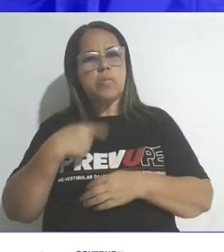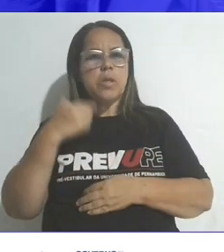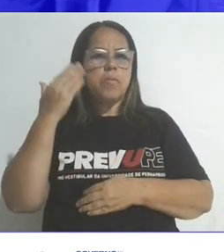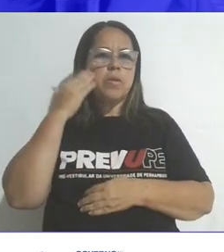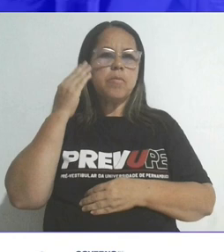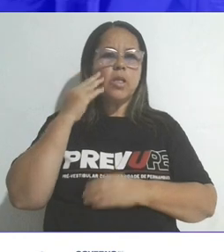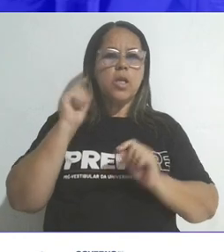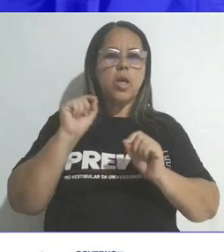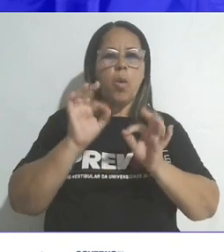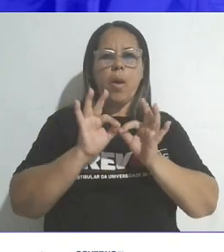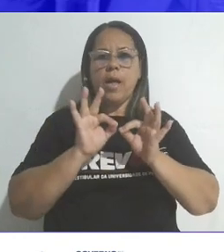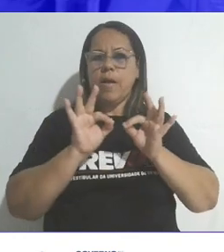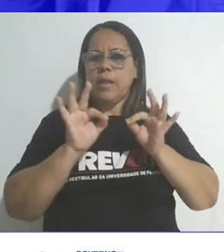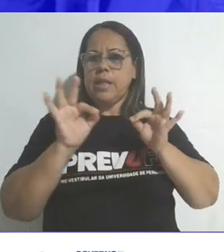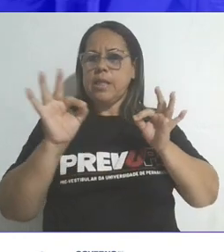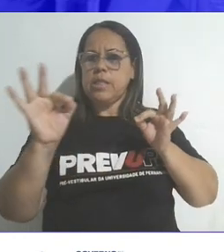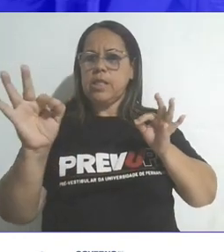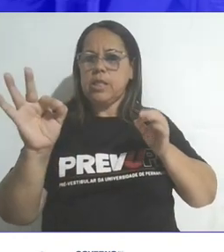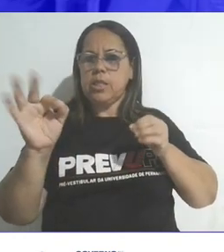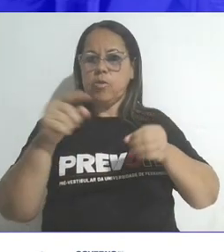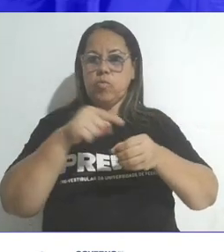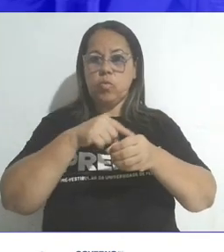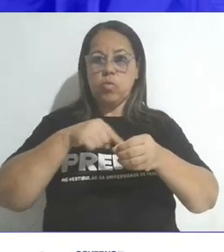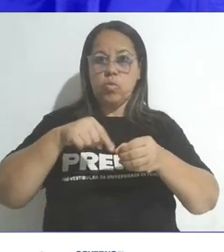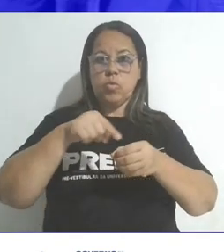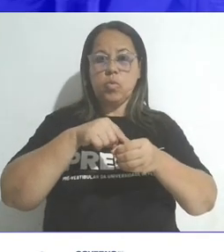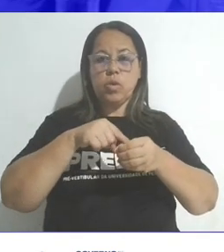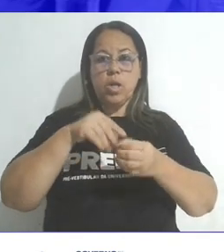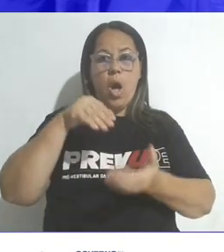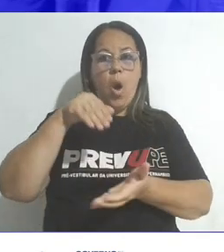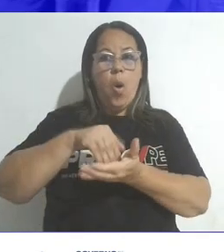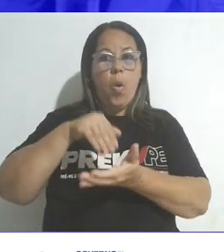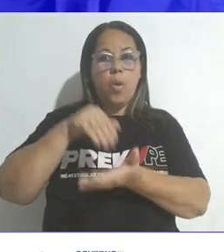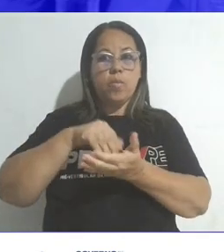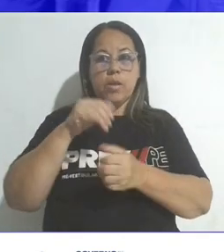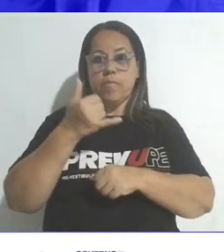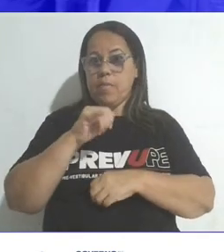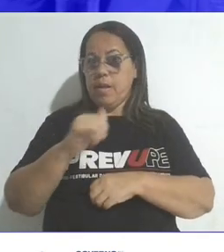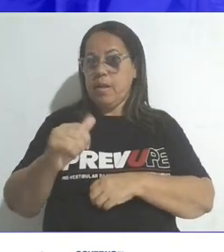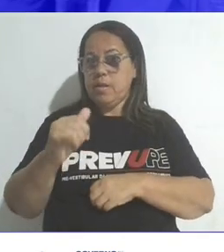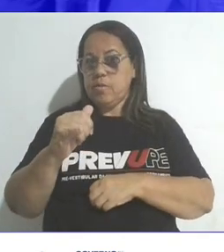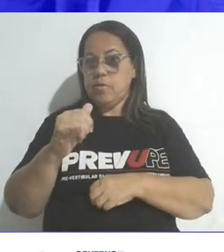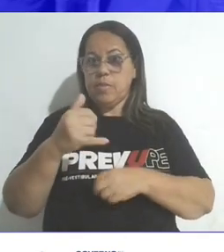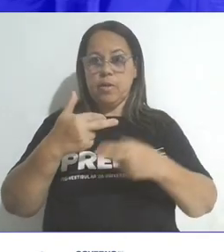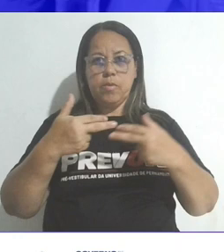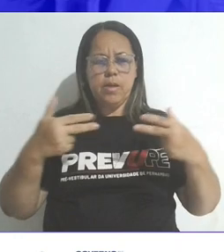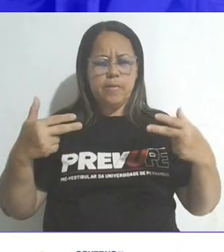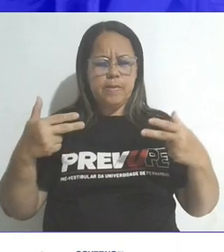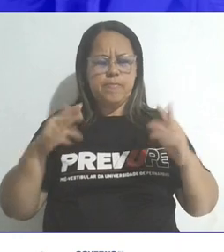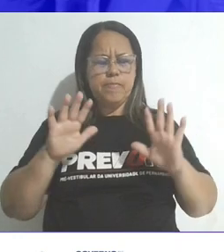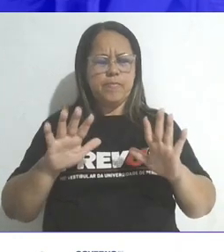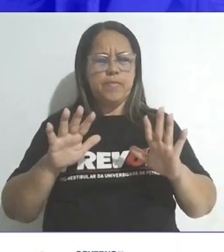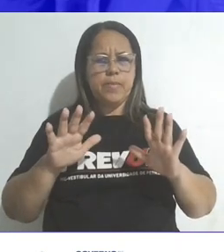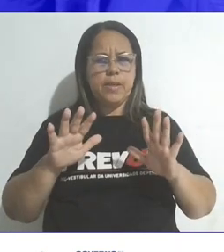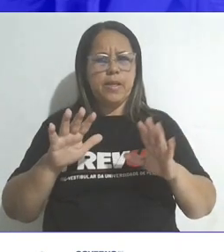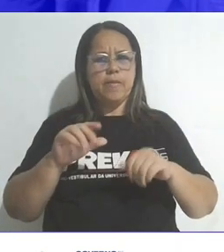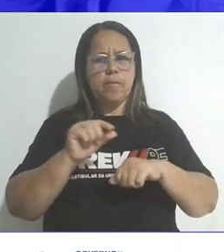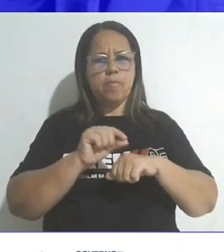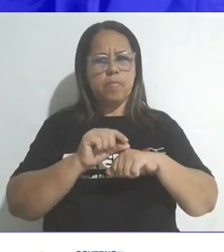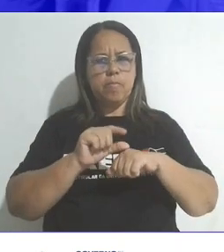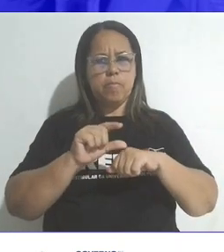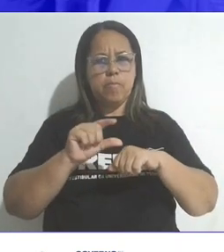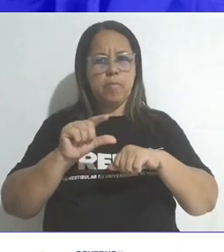a distância entre o núcleo e a última camada eletrônica do elemento. De forma geral, ele cresce